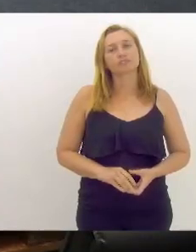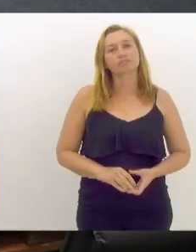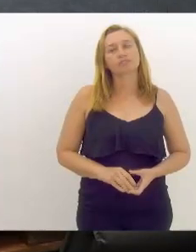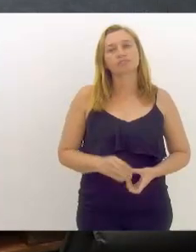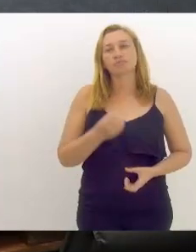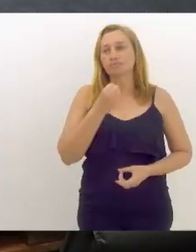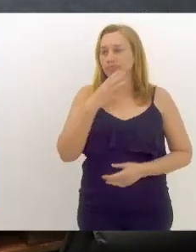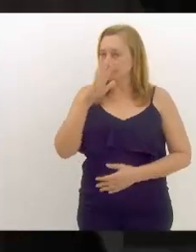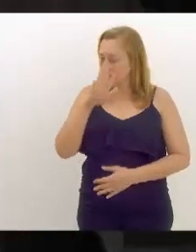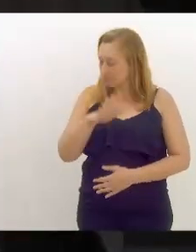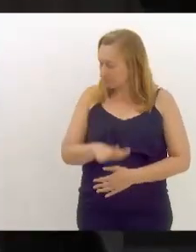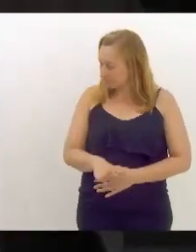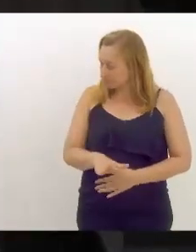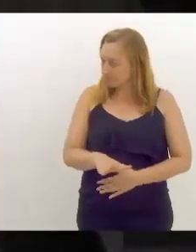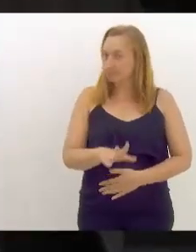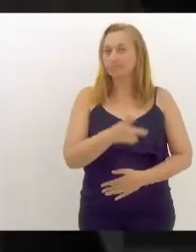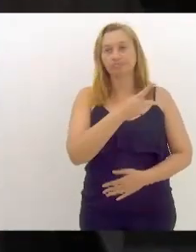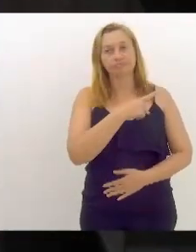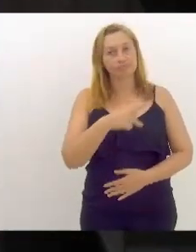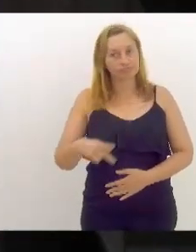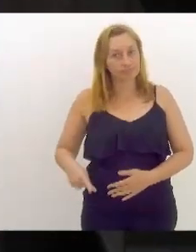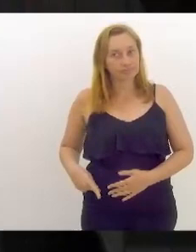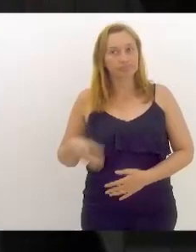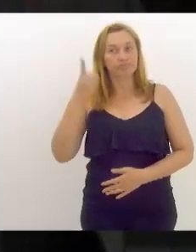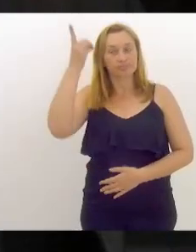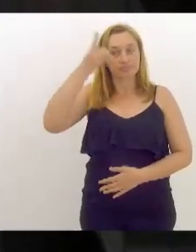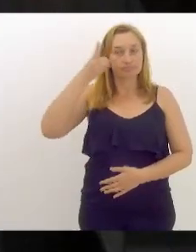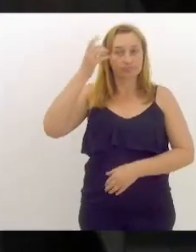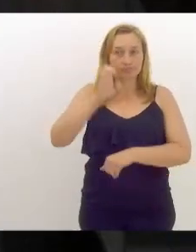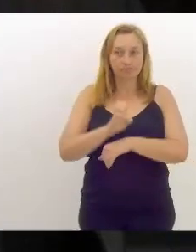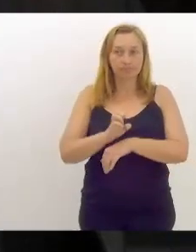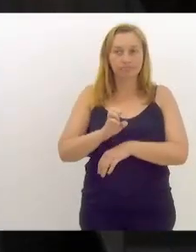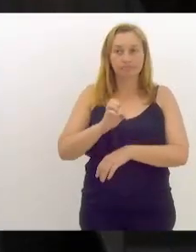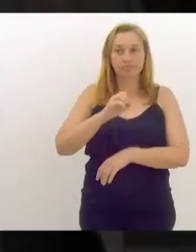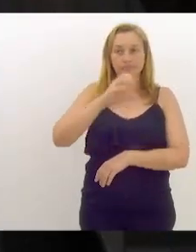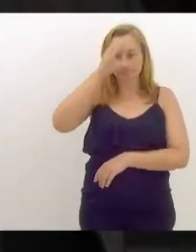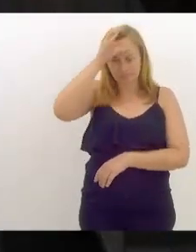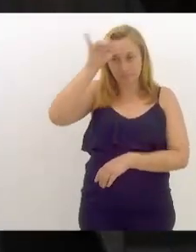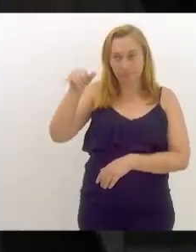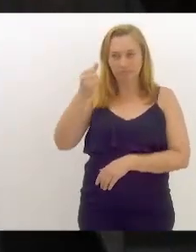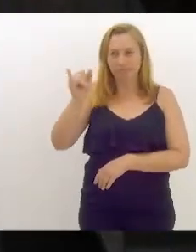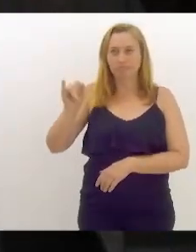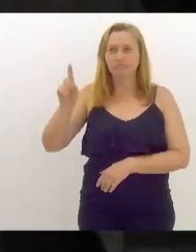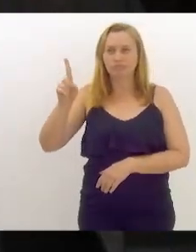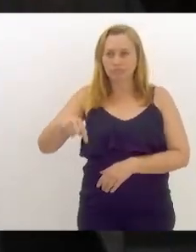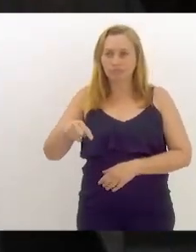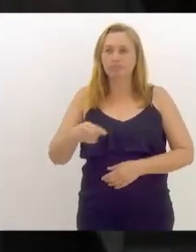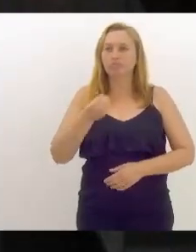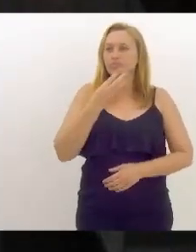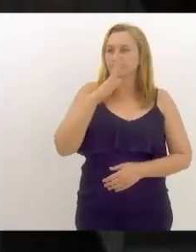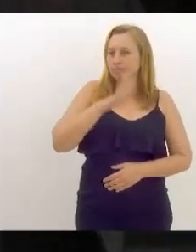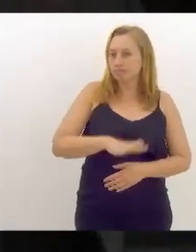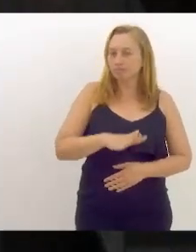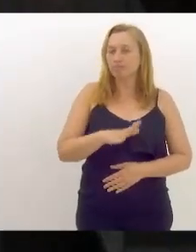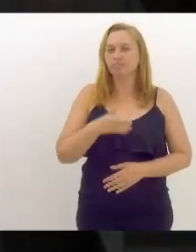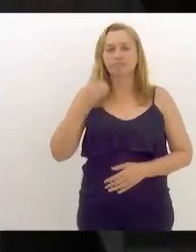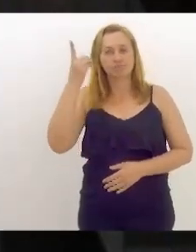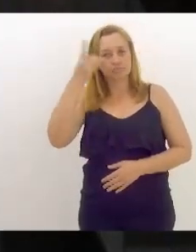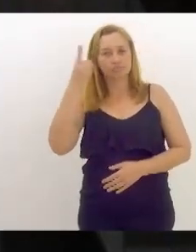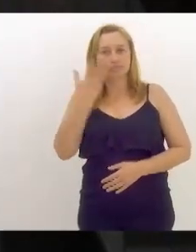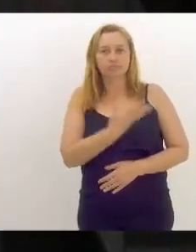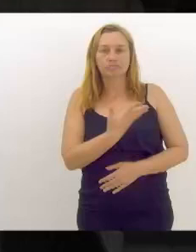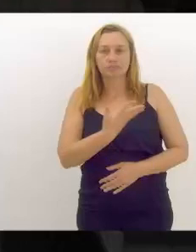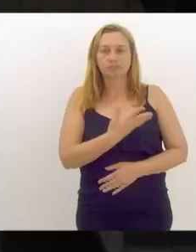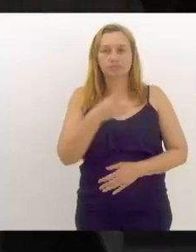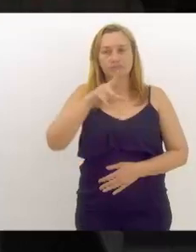Boa tarde, presidente, deputado estadual Tia Ju. Boa tarde, deputado e amigo Luiz